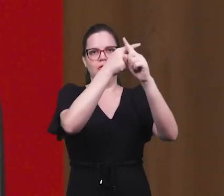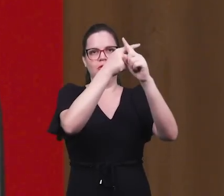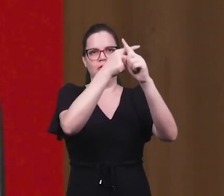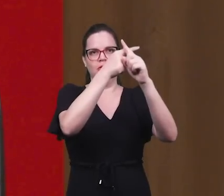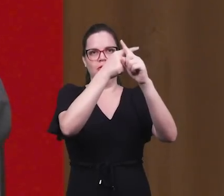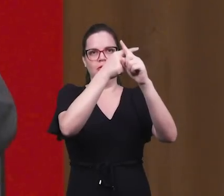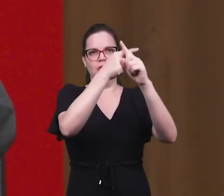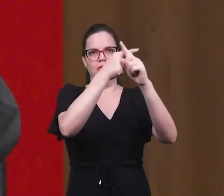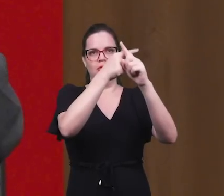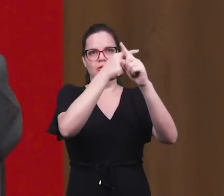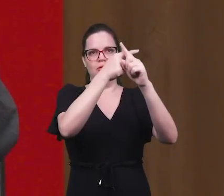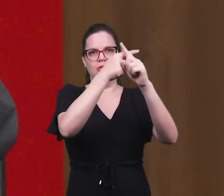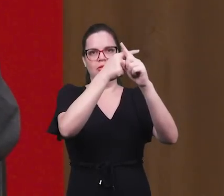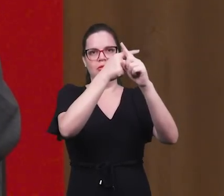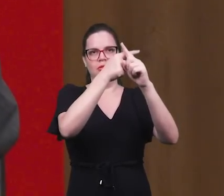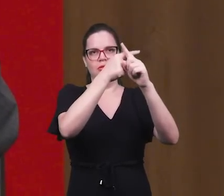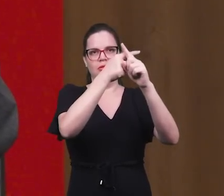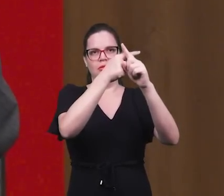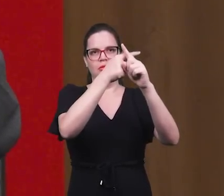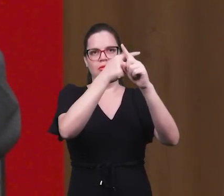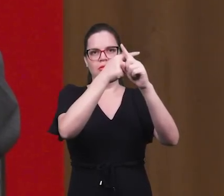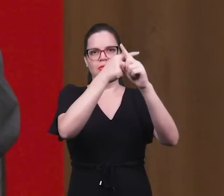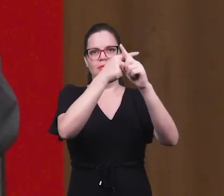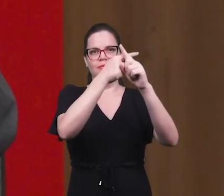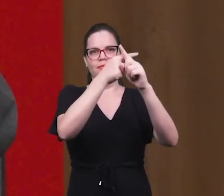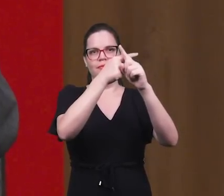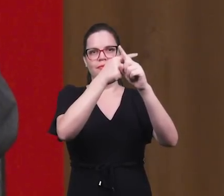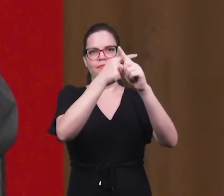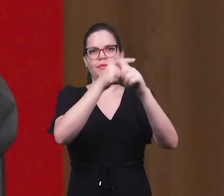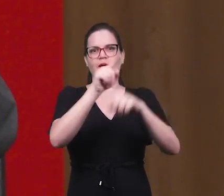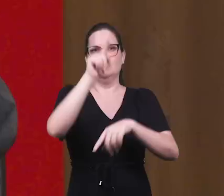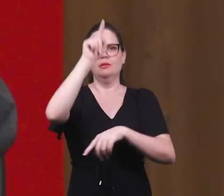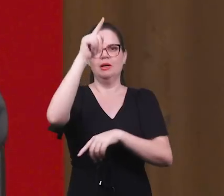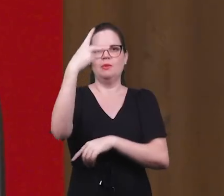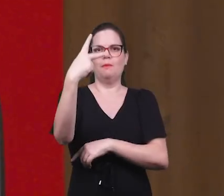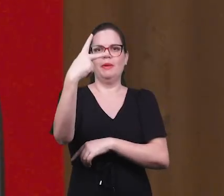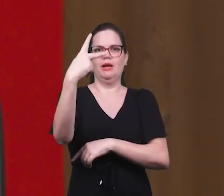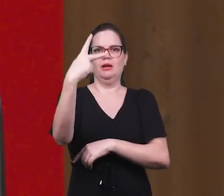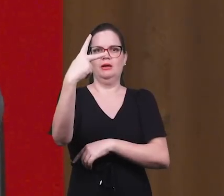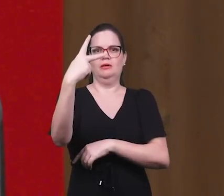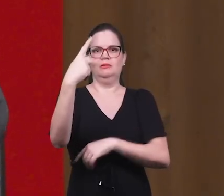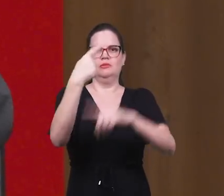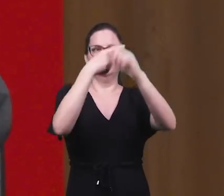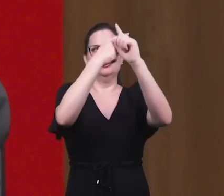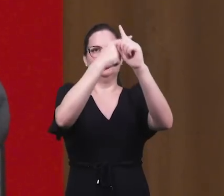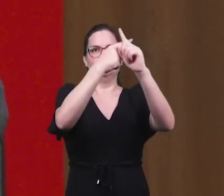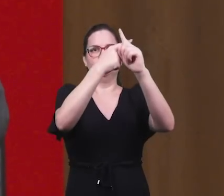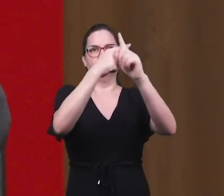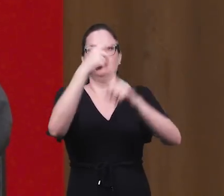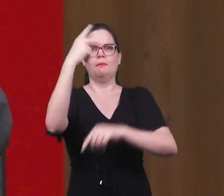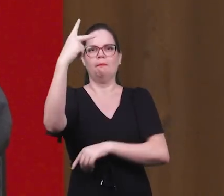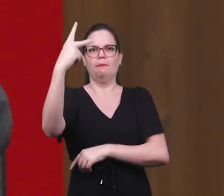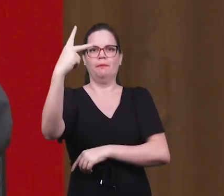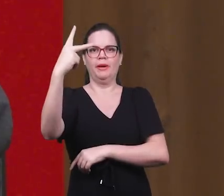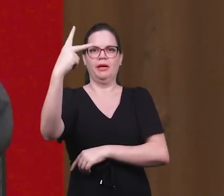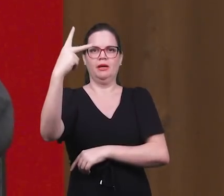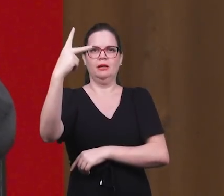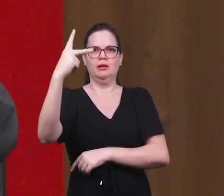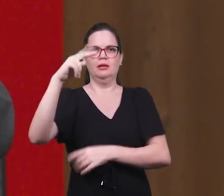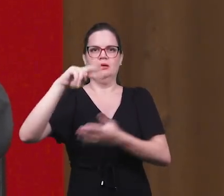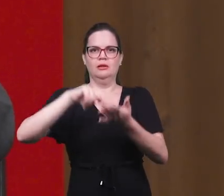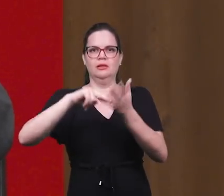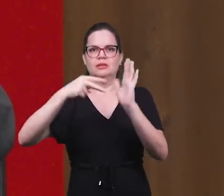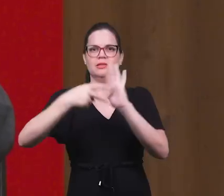por Rho, que é, o Rho maiúsculo é o nosso P maiúsculo, né? Então, que são as iniciais da